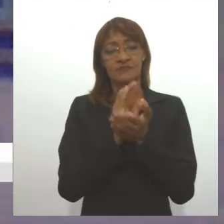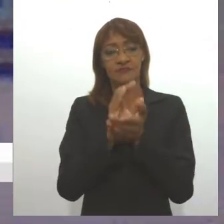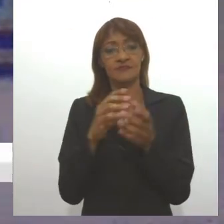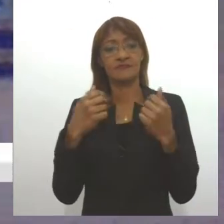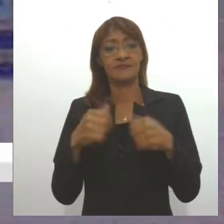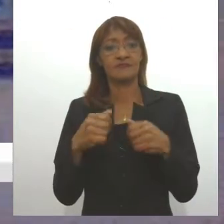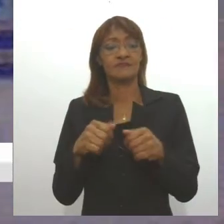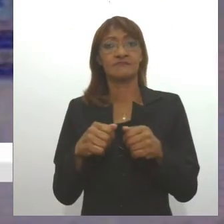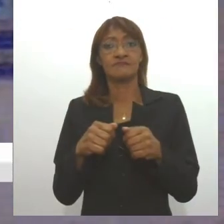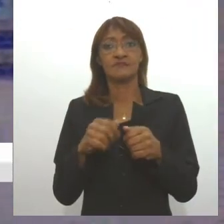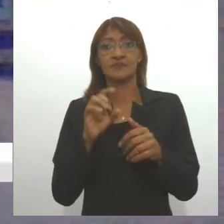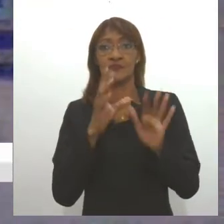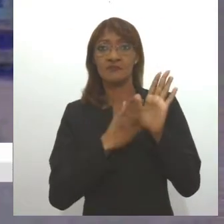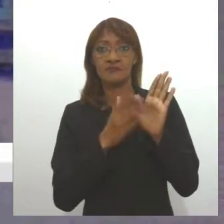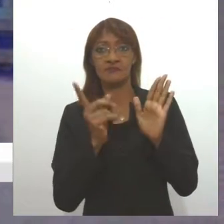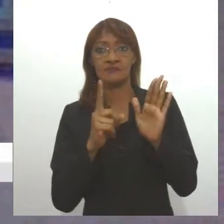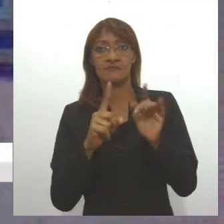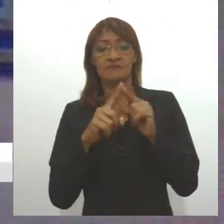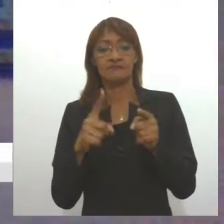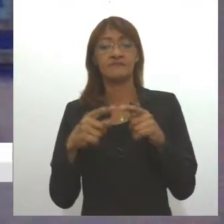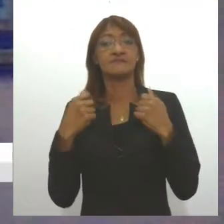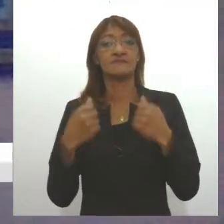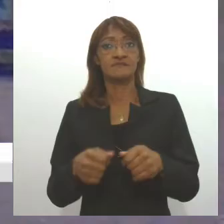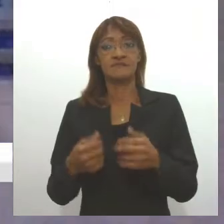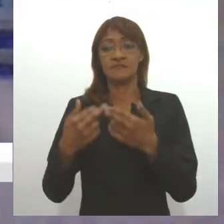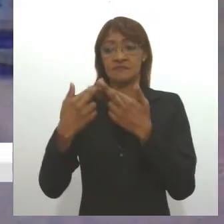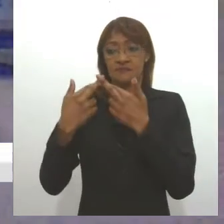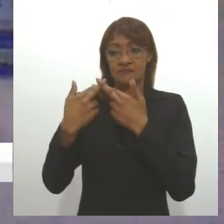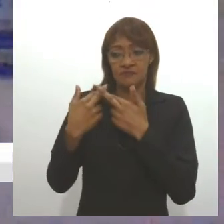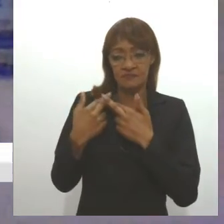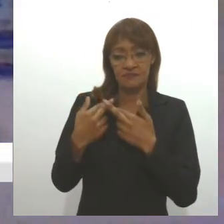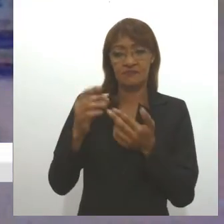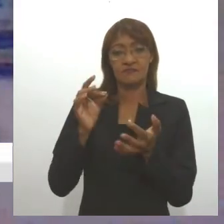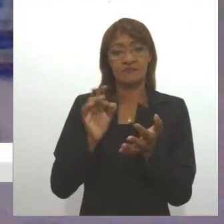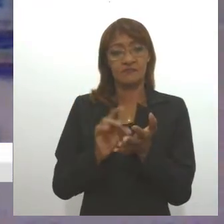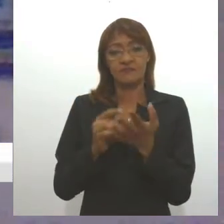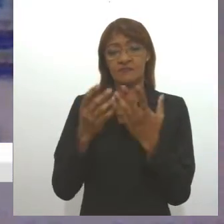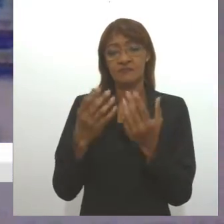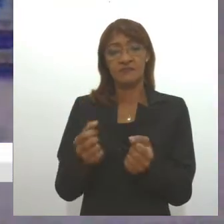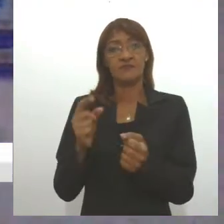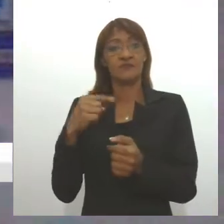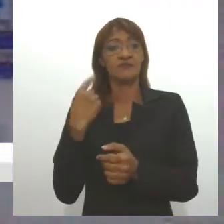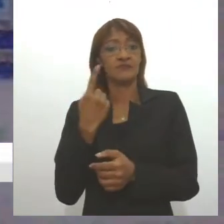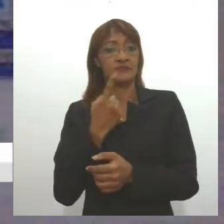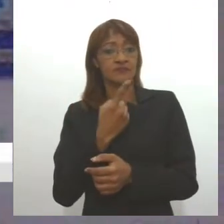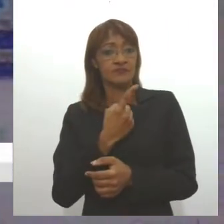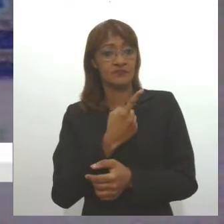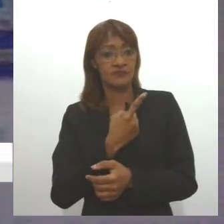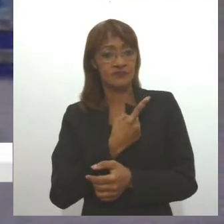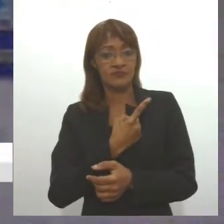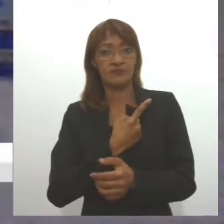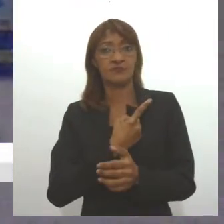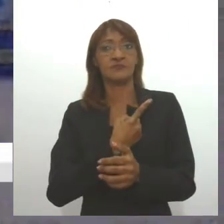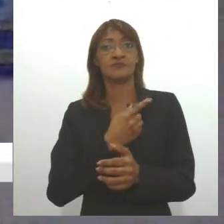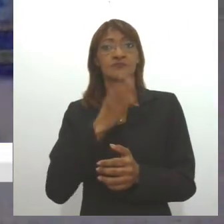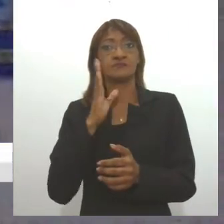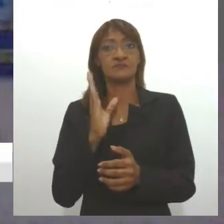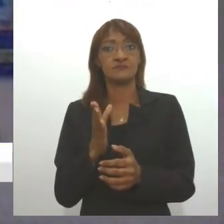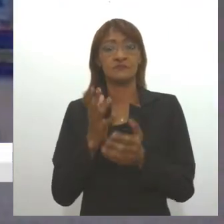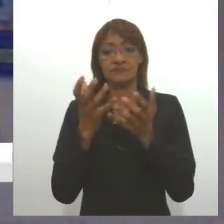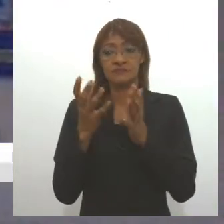só propor, eles precisam comprometer e colocar o que a gente está se colocando lá, né, o que a gente está produzindo com nossa